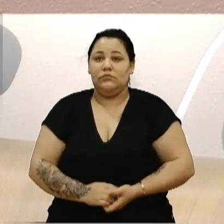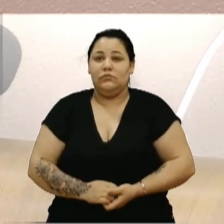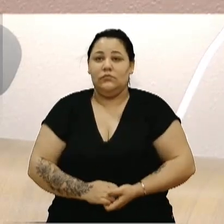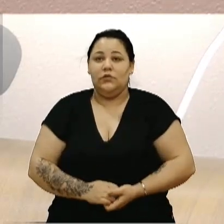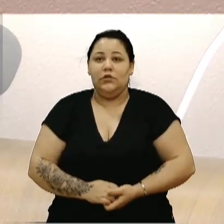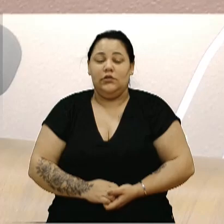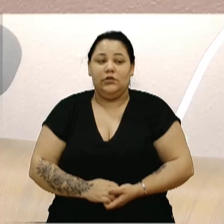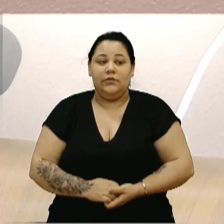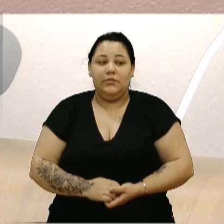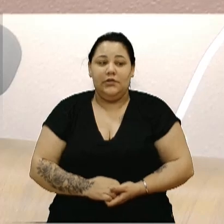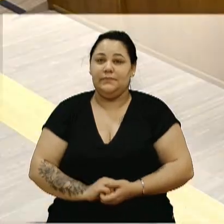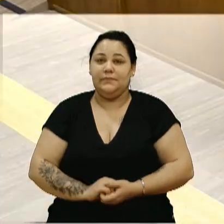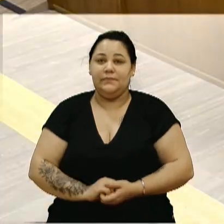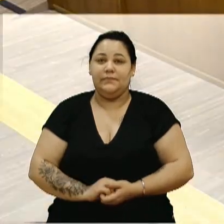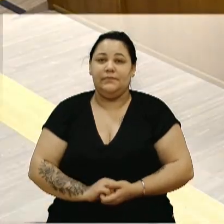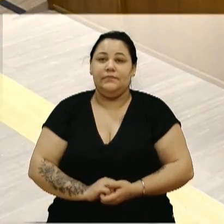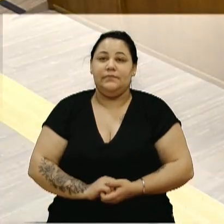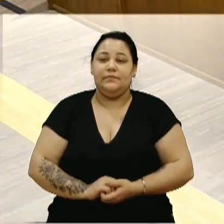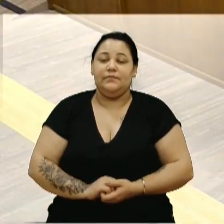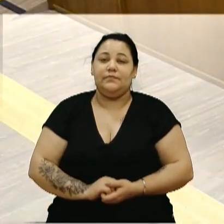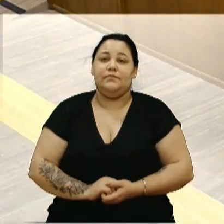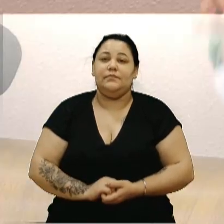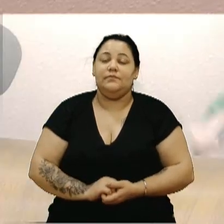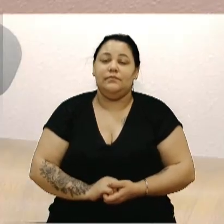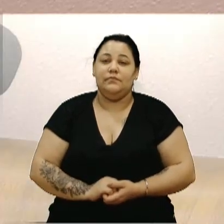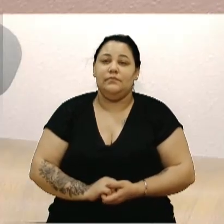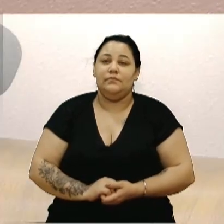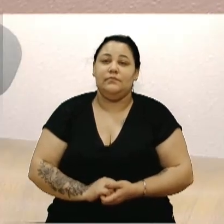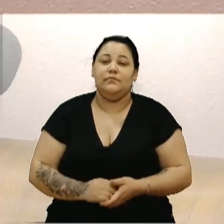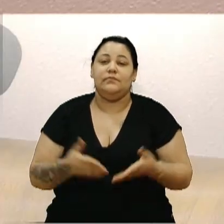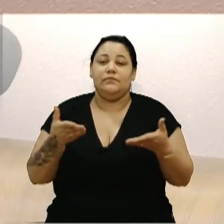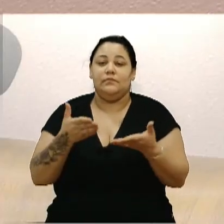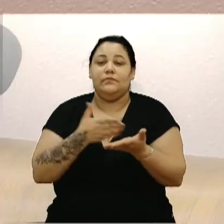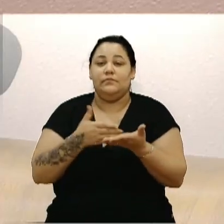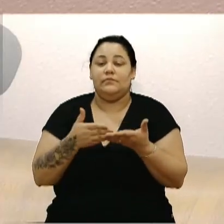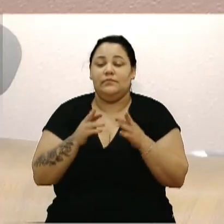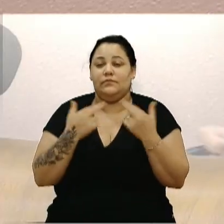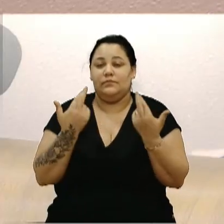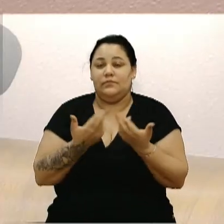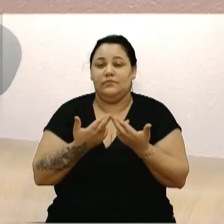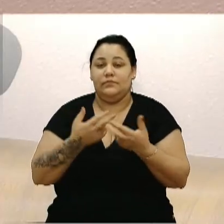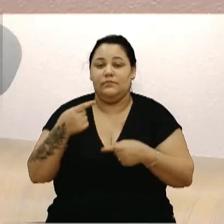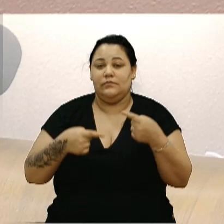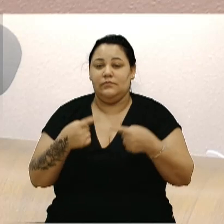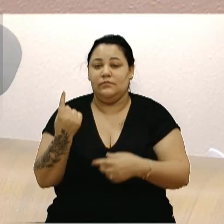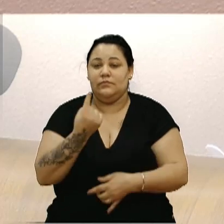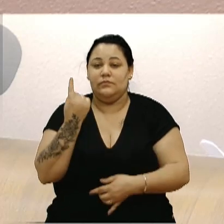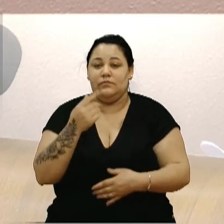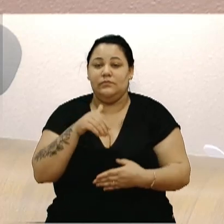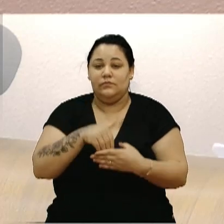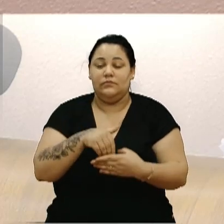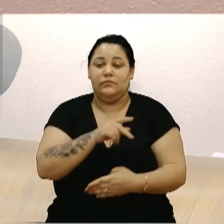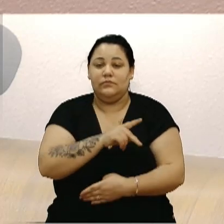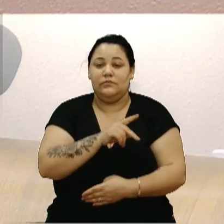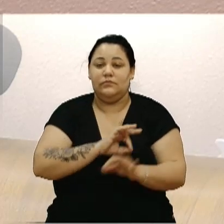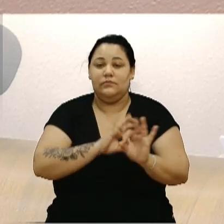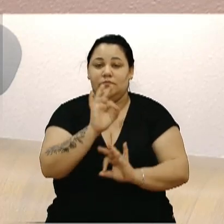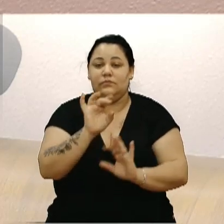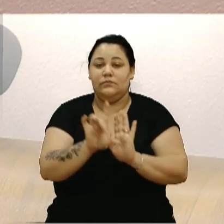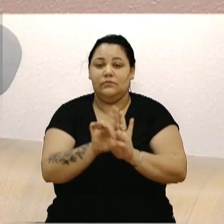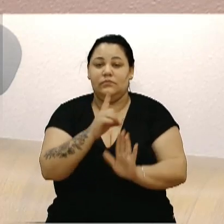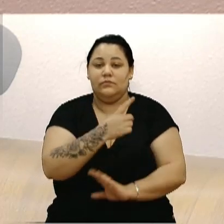no livro de presenças. Passemos então à ordem do dia, em discussão única e votação, projeto de lei número